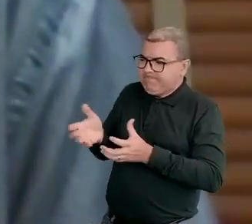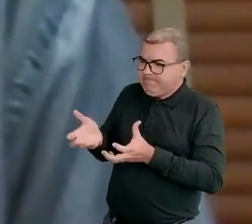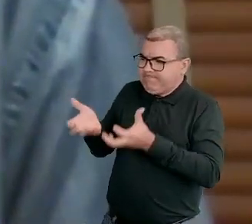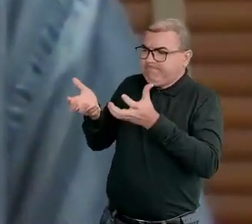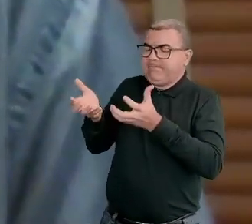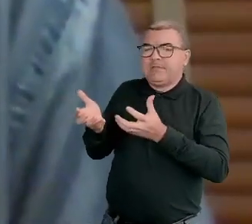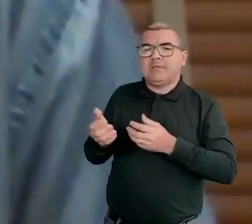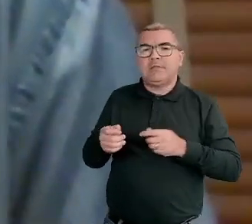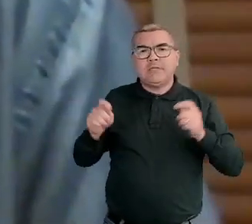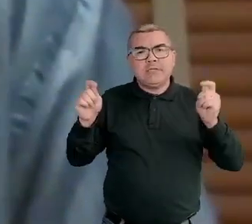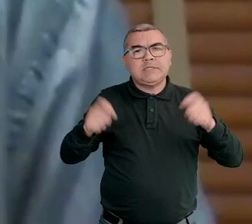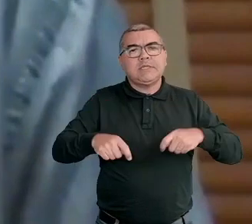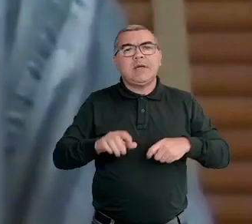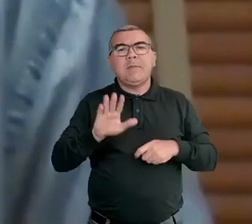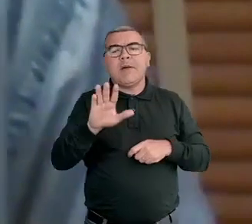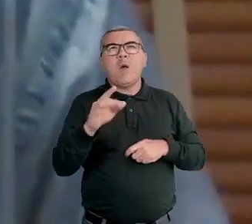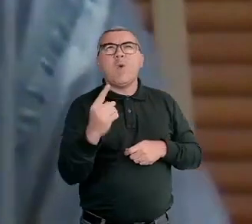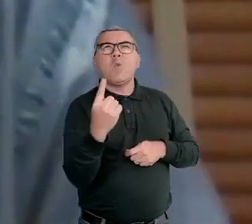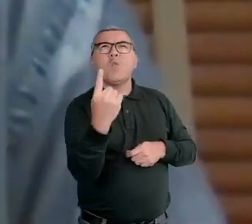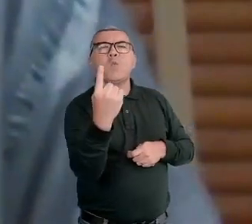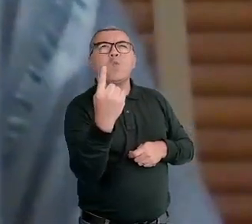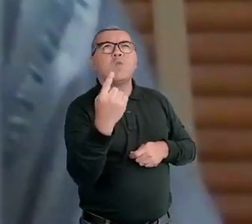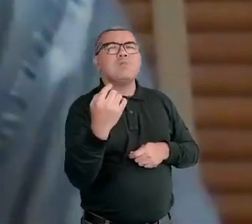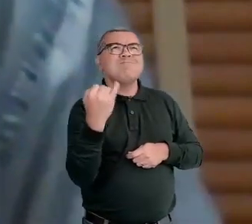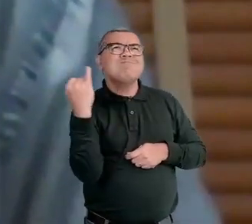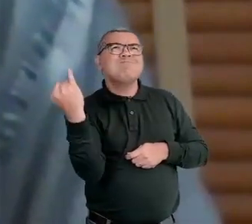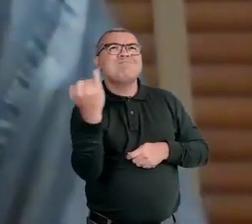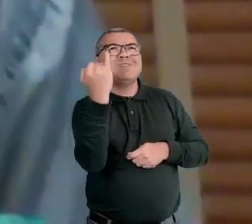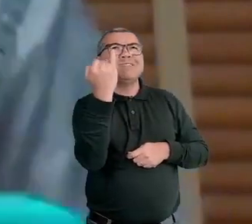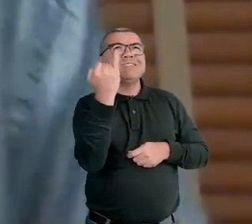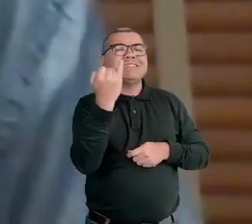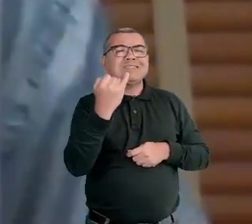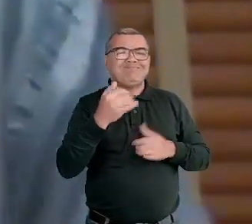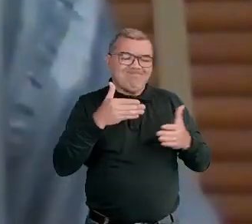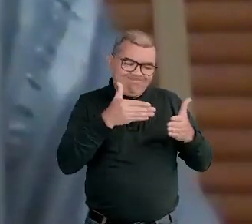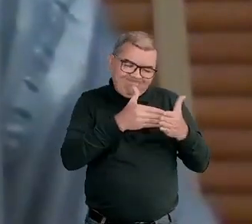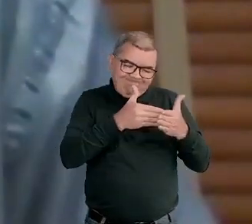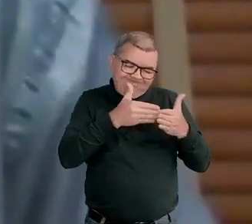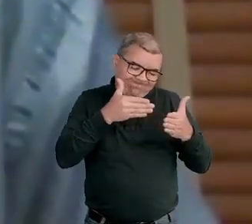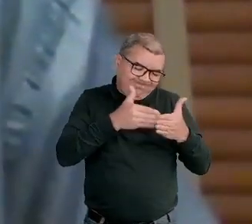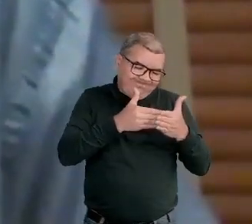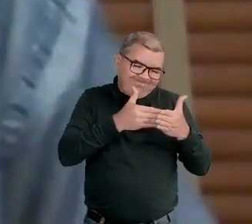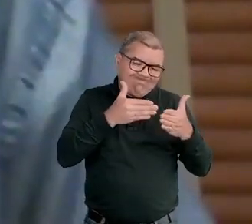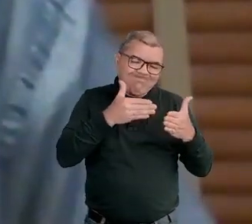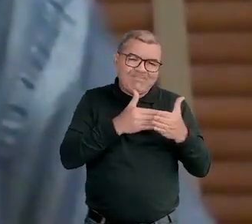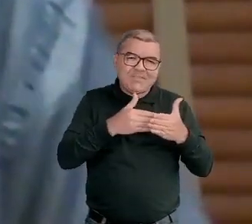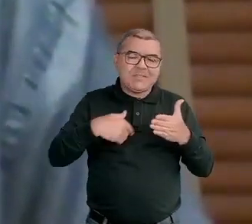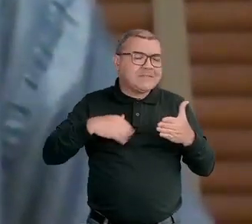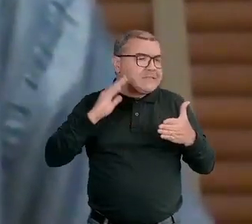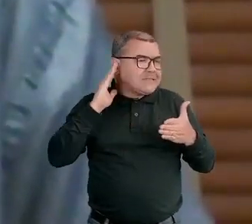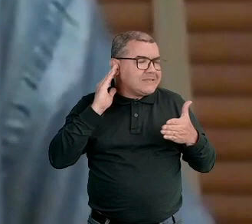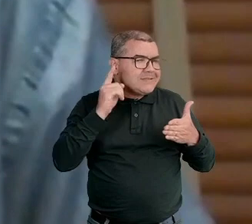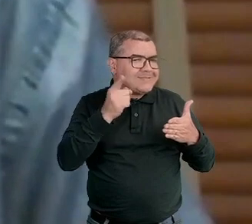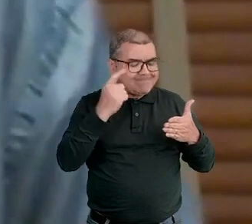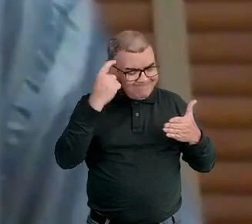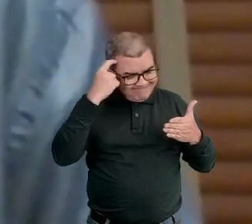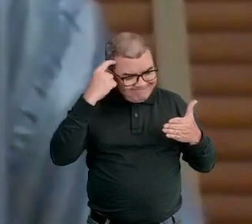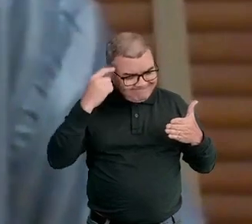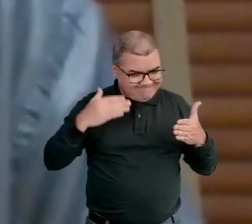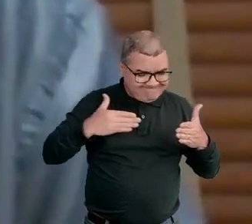mas existe um aspecto que é impeditivo e que me ocorreu enquanto eu te